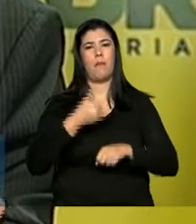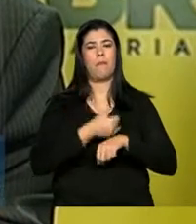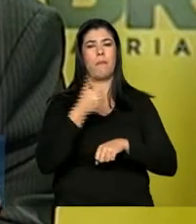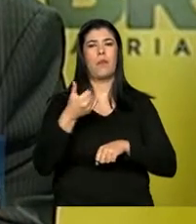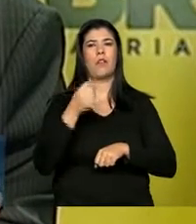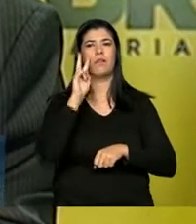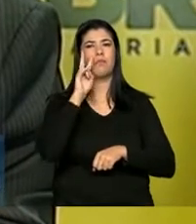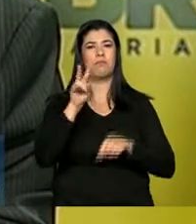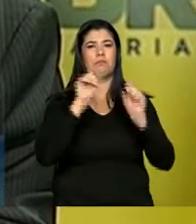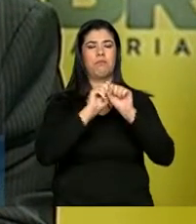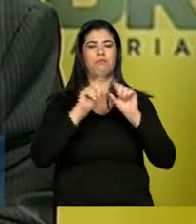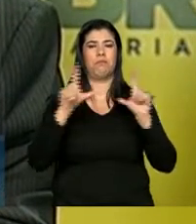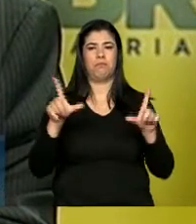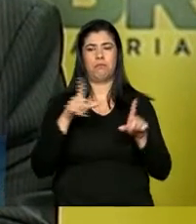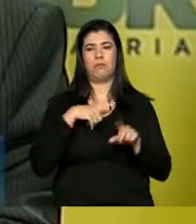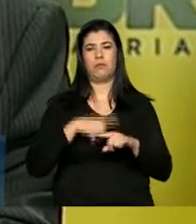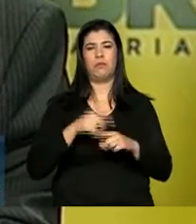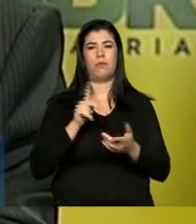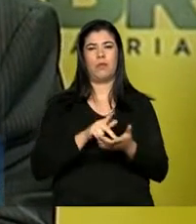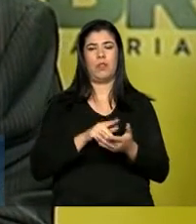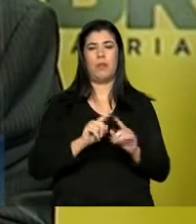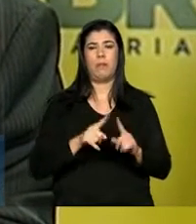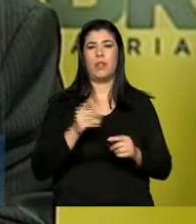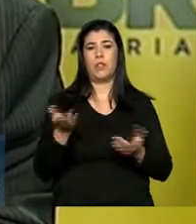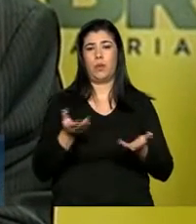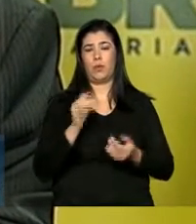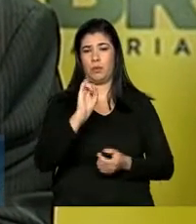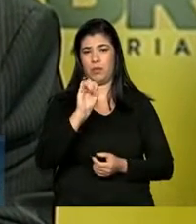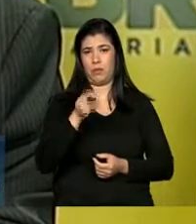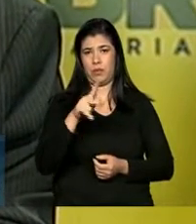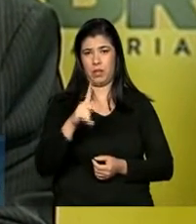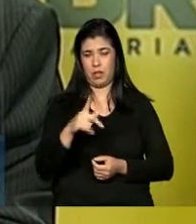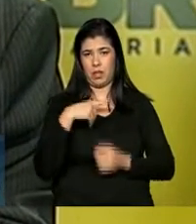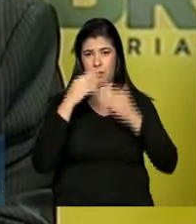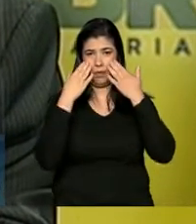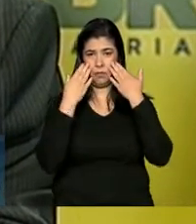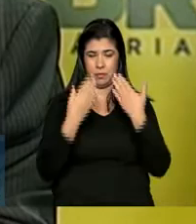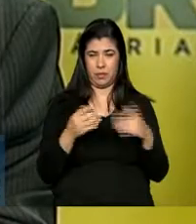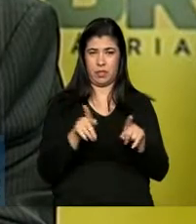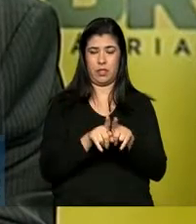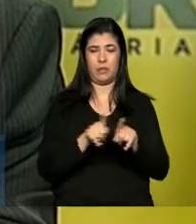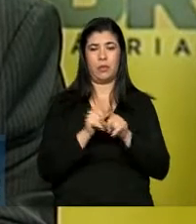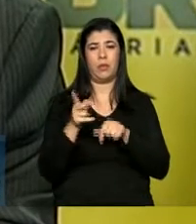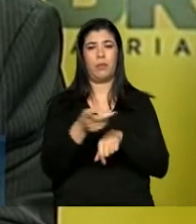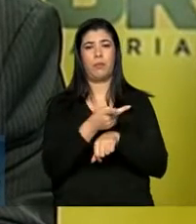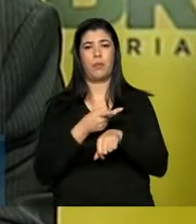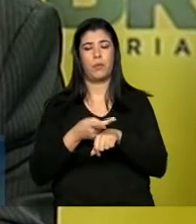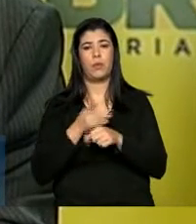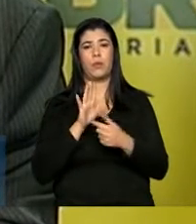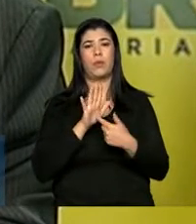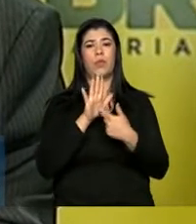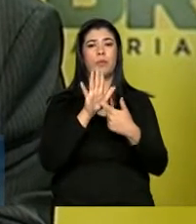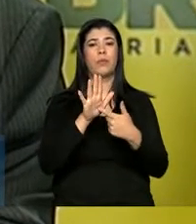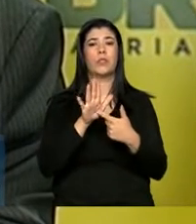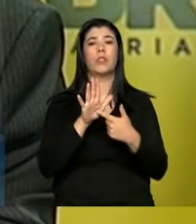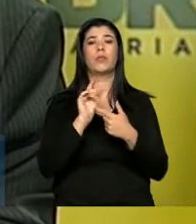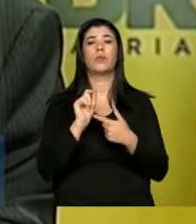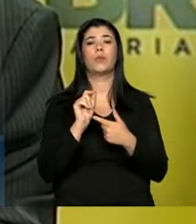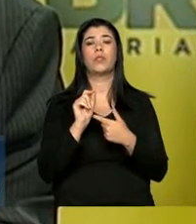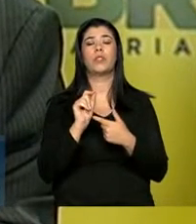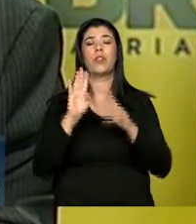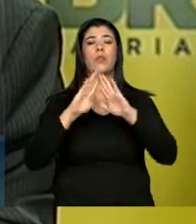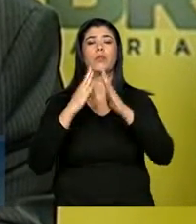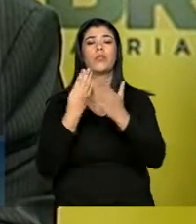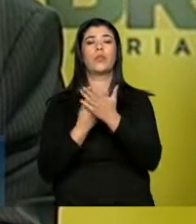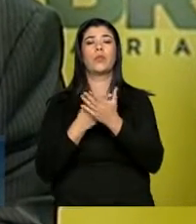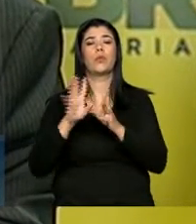não é real. Então, o que o INEP está fazendo nesta apresentação é procurar realmente ver o que que a escola agrega